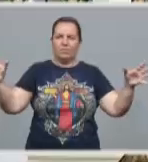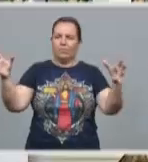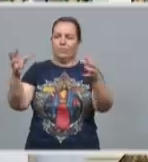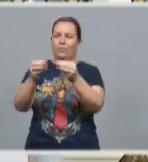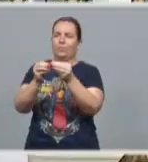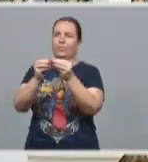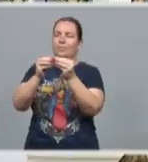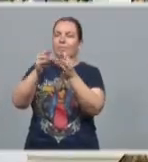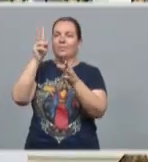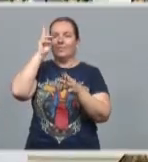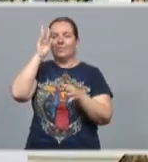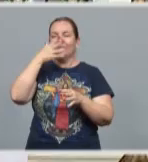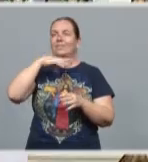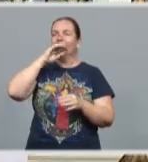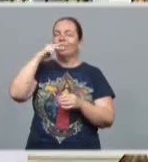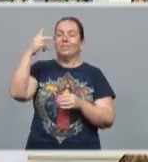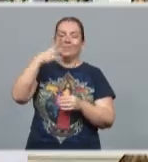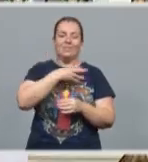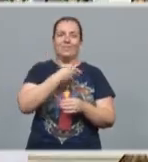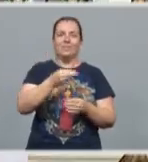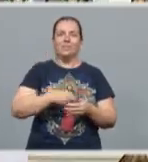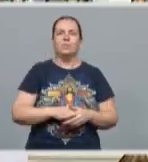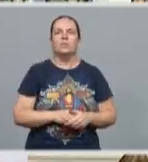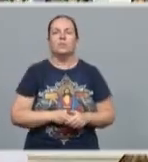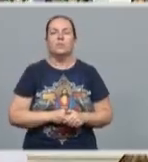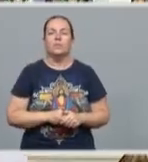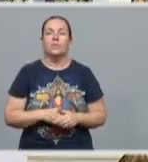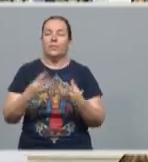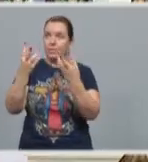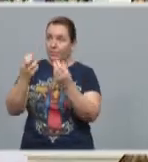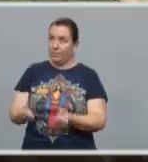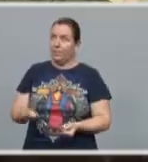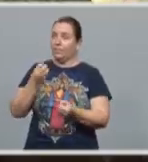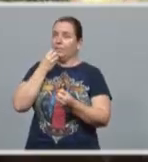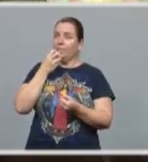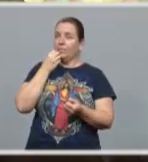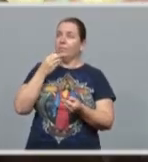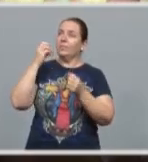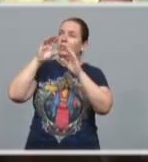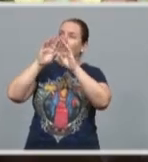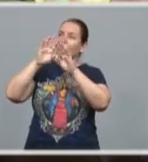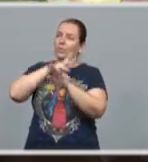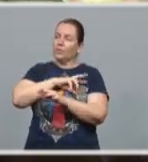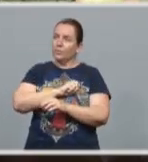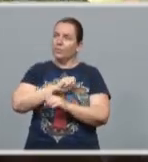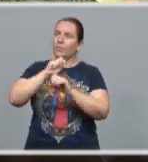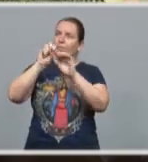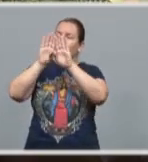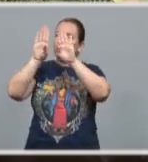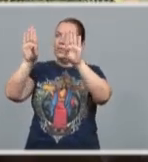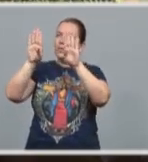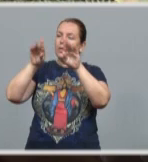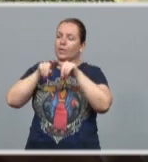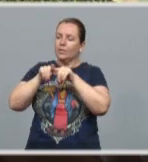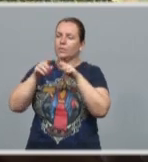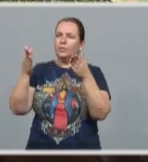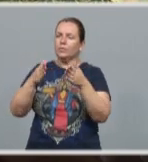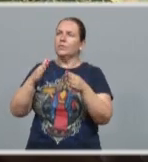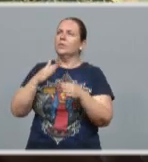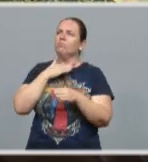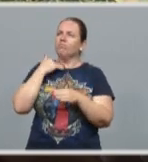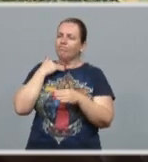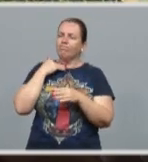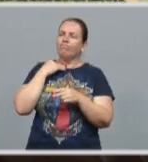inteiro. Lembrai-vos, ó Pai, dos vossos filhos. Acolhei com bondade no vosso reino os nossos irmãos e irmãs que partiram